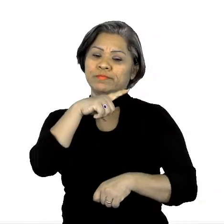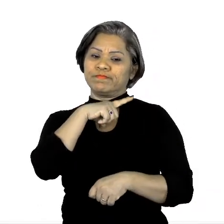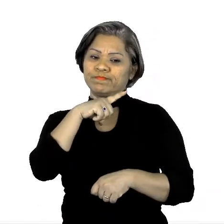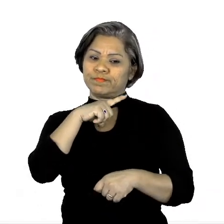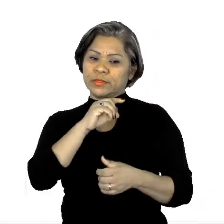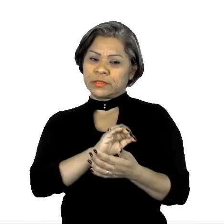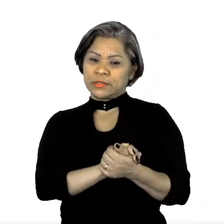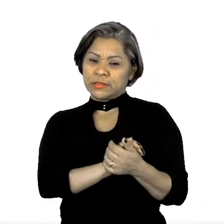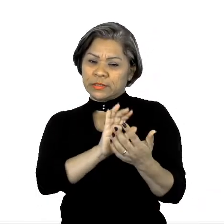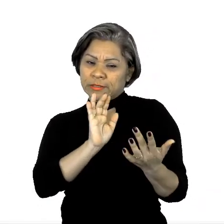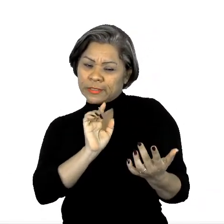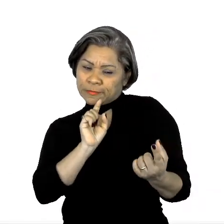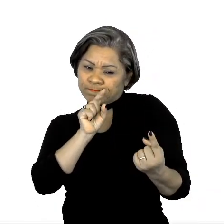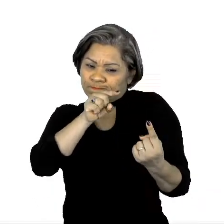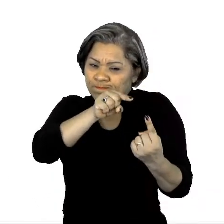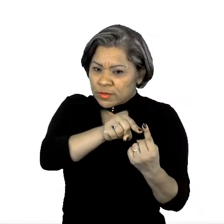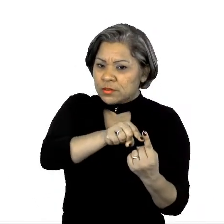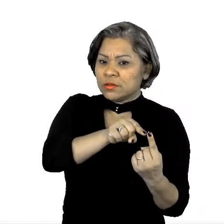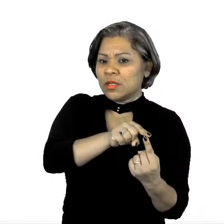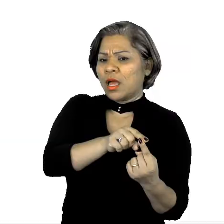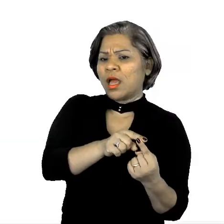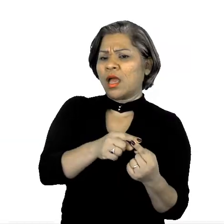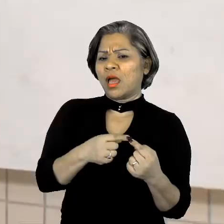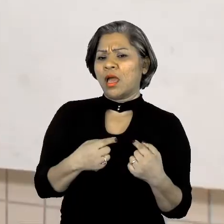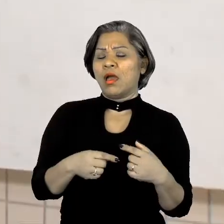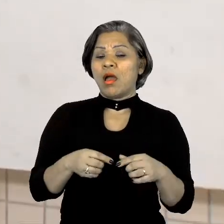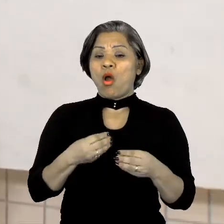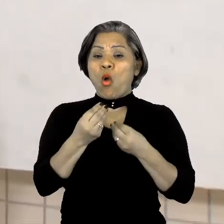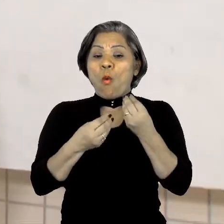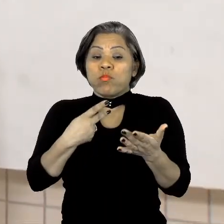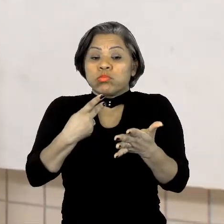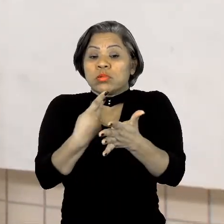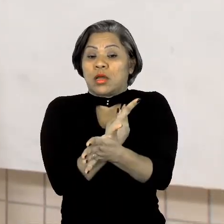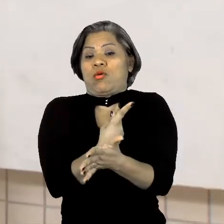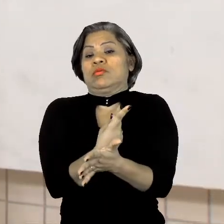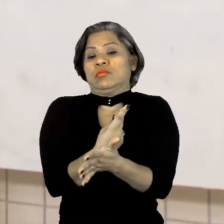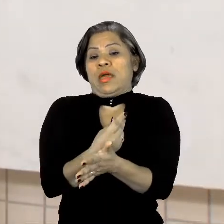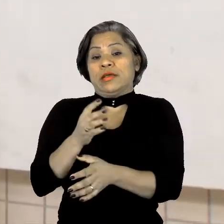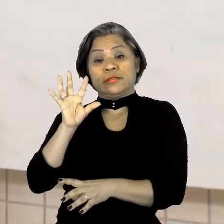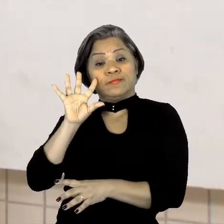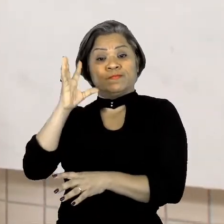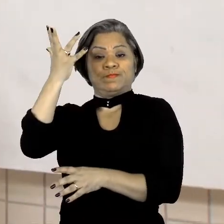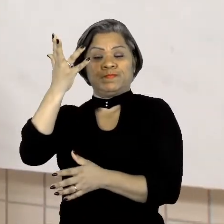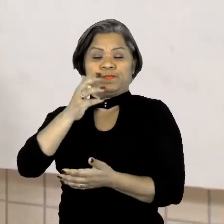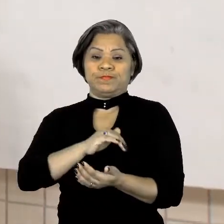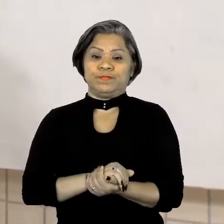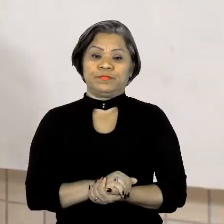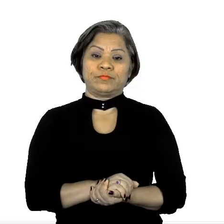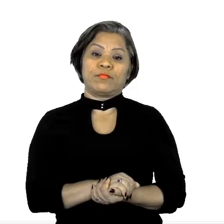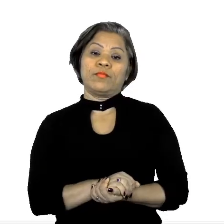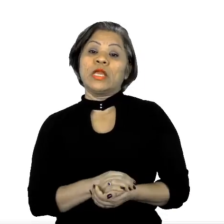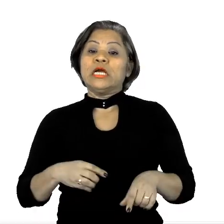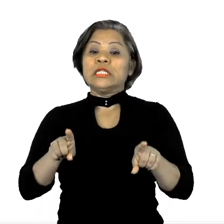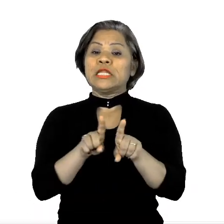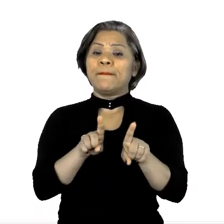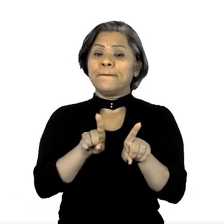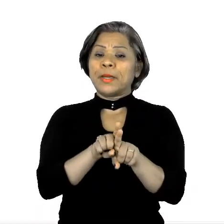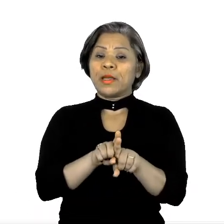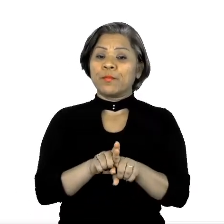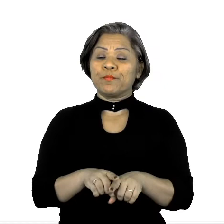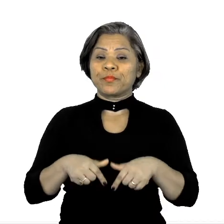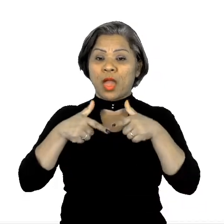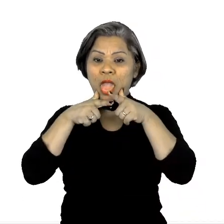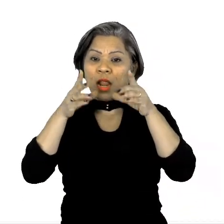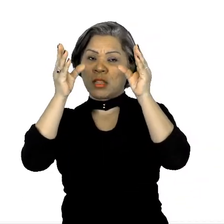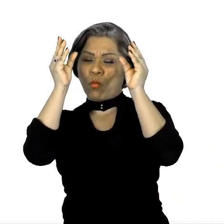a ferir a participação em determinado evento. Próximo. Com relação à linguagem, algo que nós